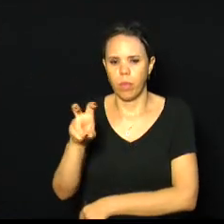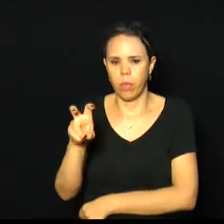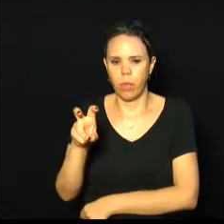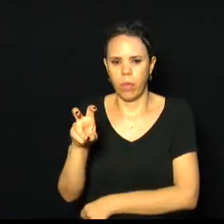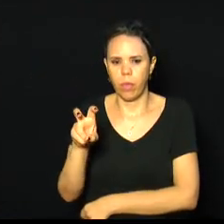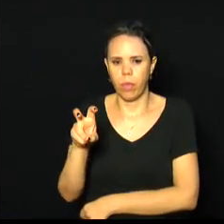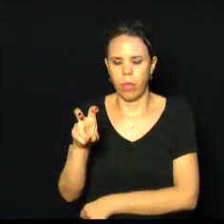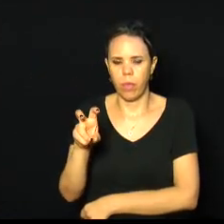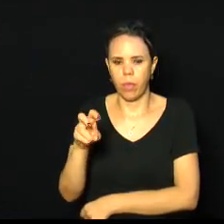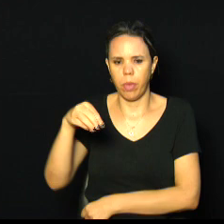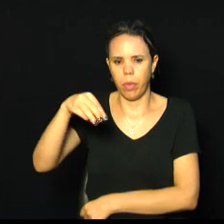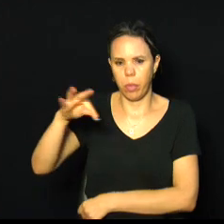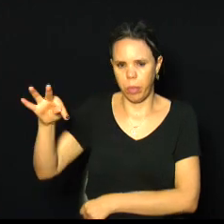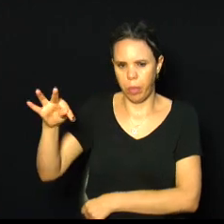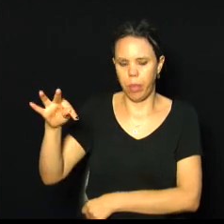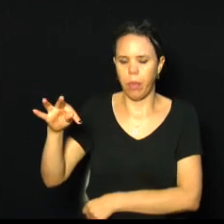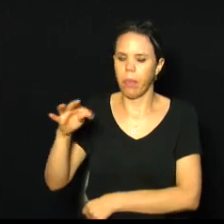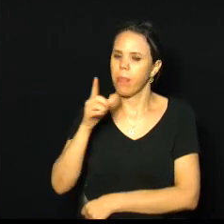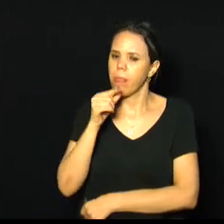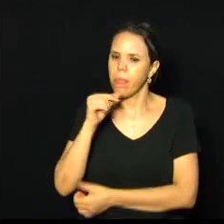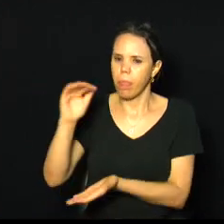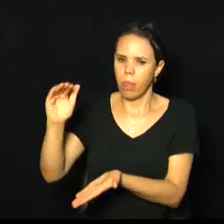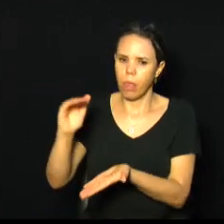1.055 metros cúbicos